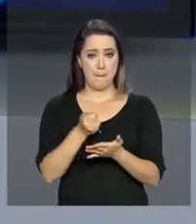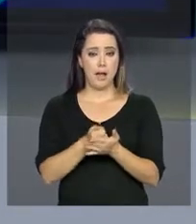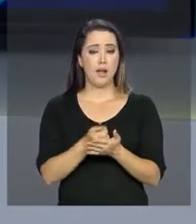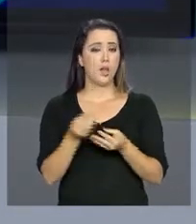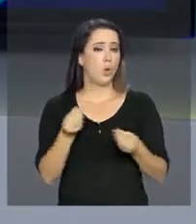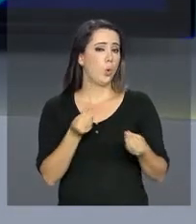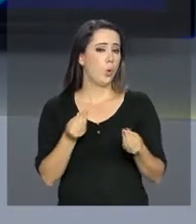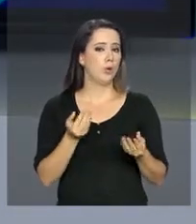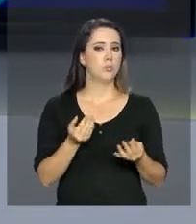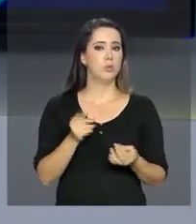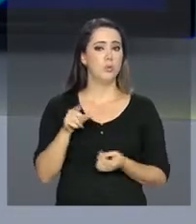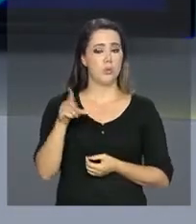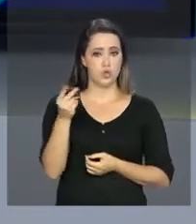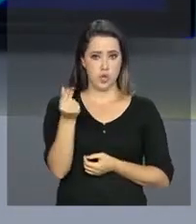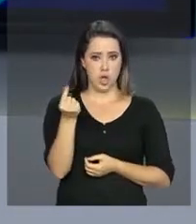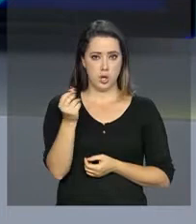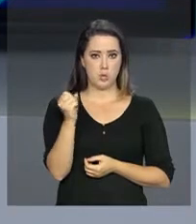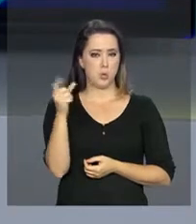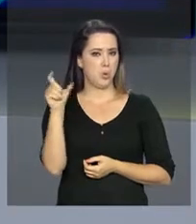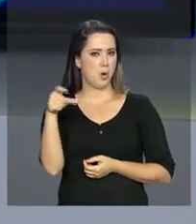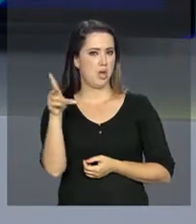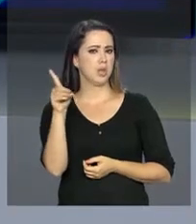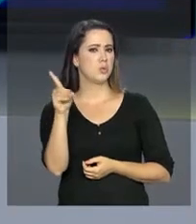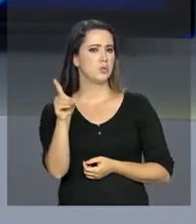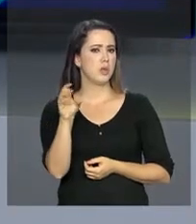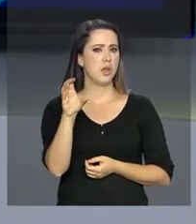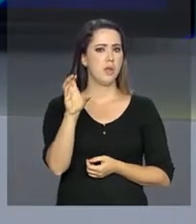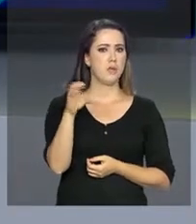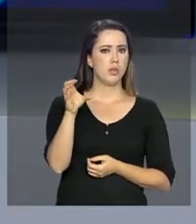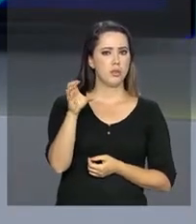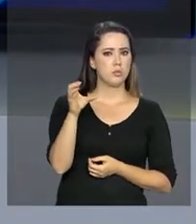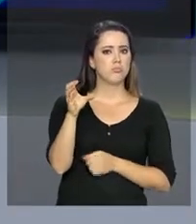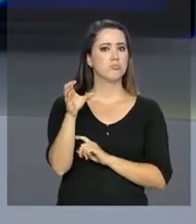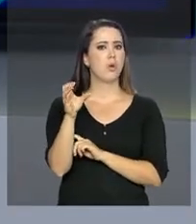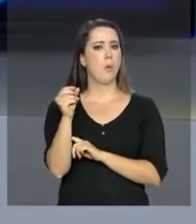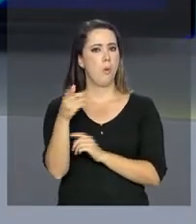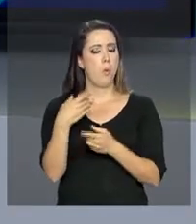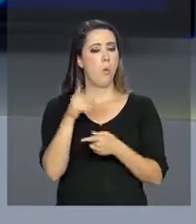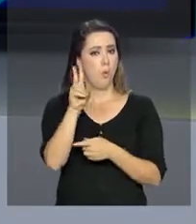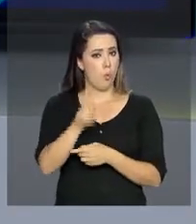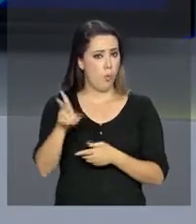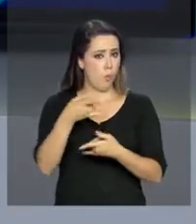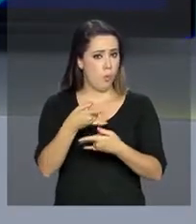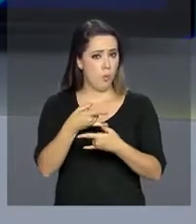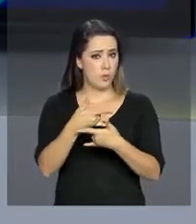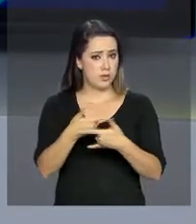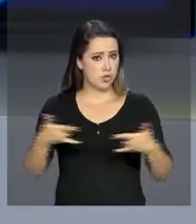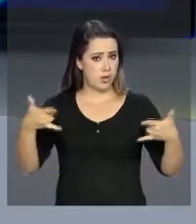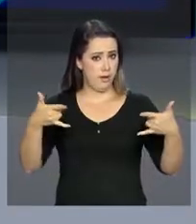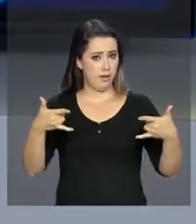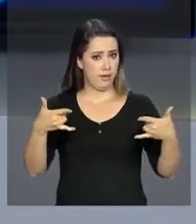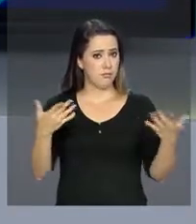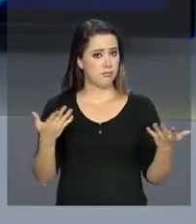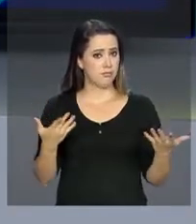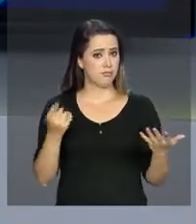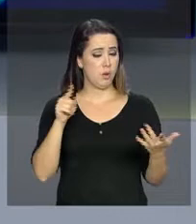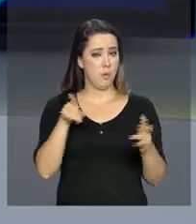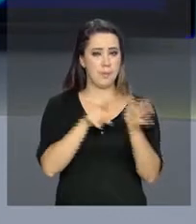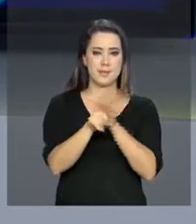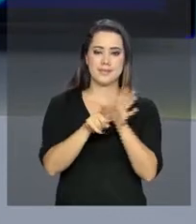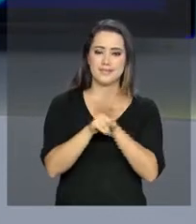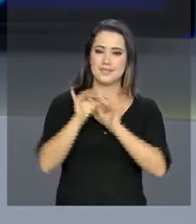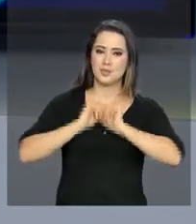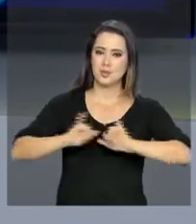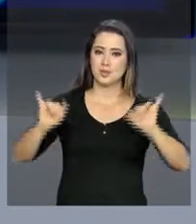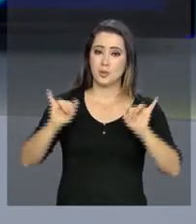as suas contas usa mais dinheiro cartão de débito ou crédito ainda passa o cheque valeu uma pesquisa divulgada hoje mostra que o dinheiro